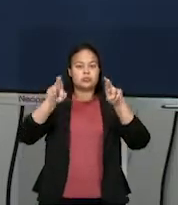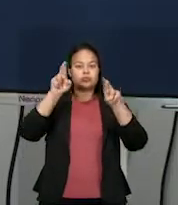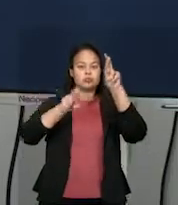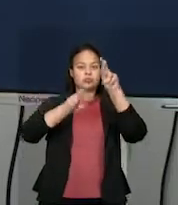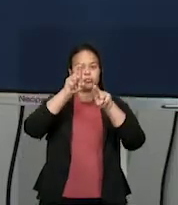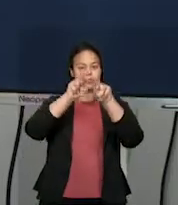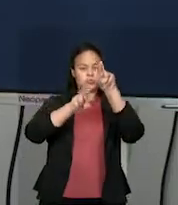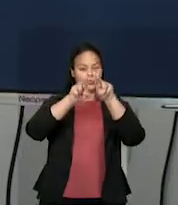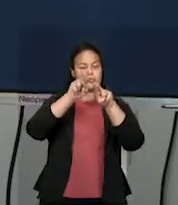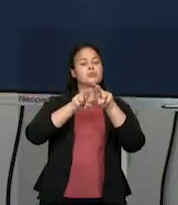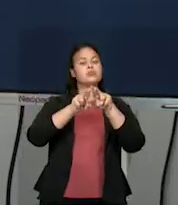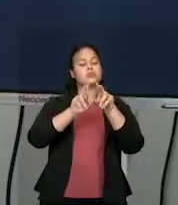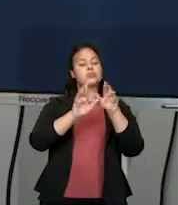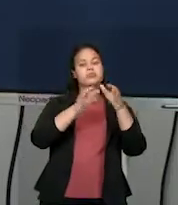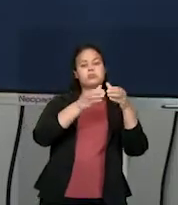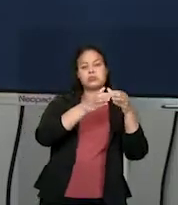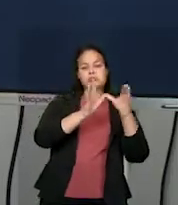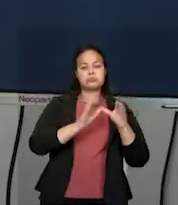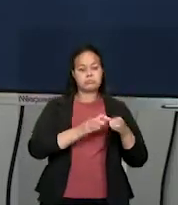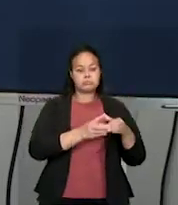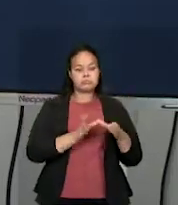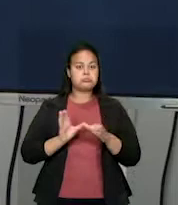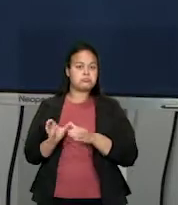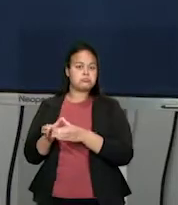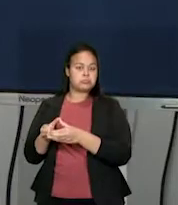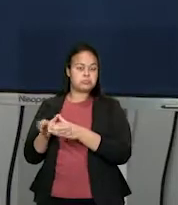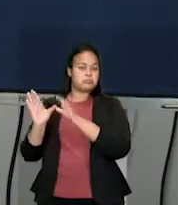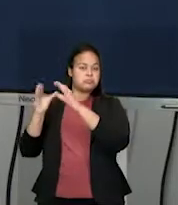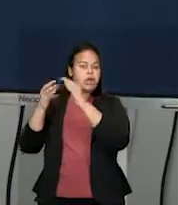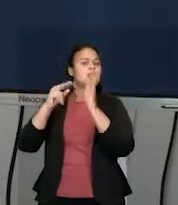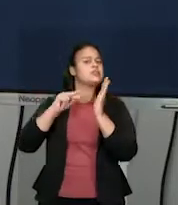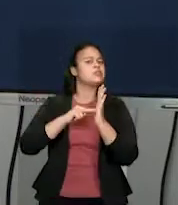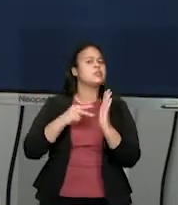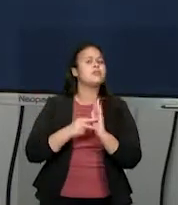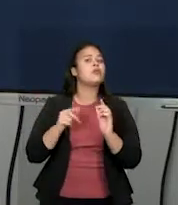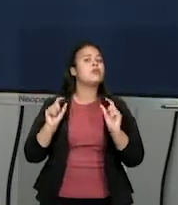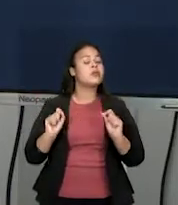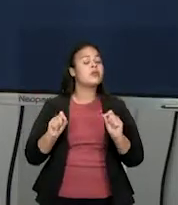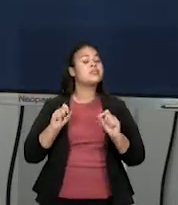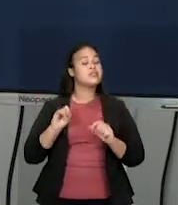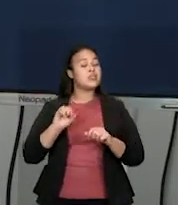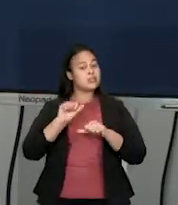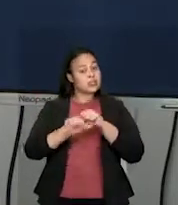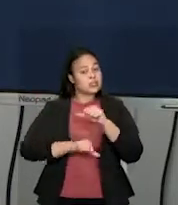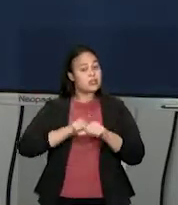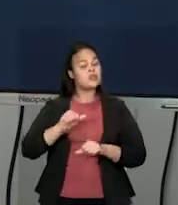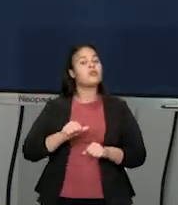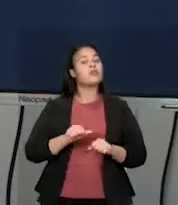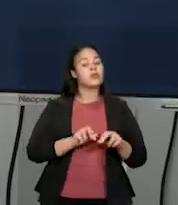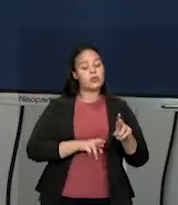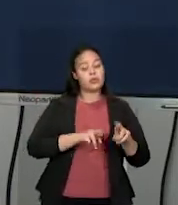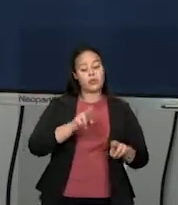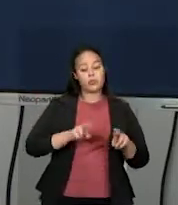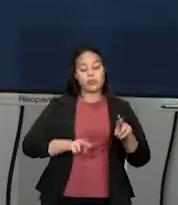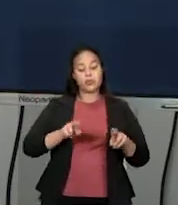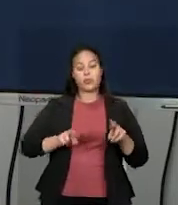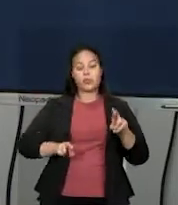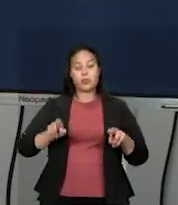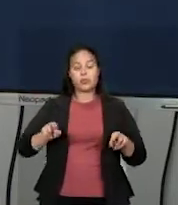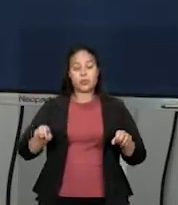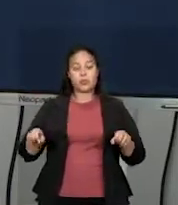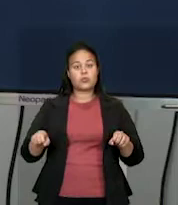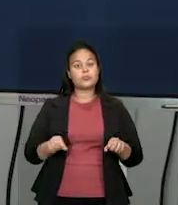da parte daquele circuito. O que isso significa? Se eu troco uma parte do circuito, ou